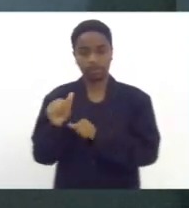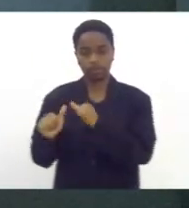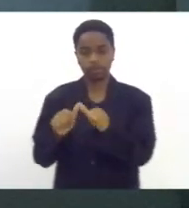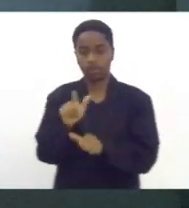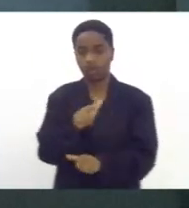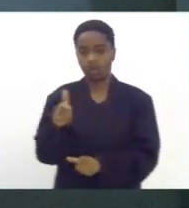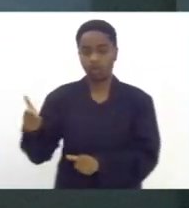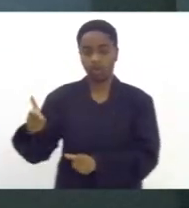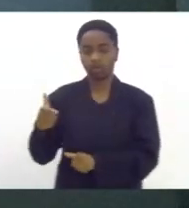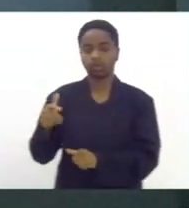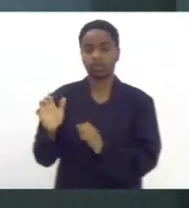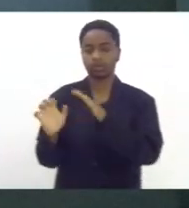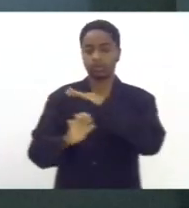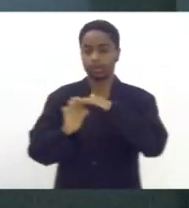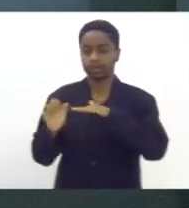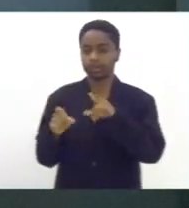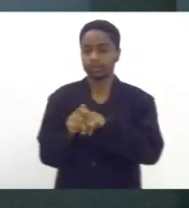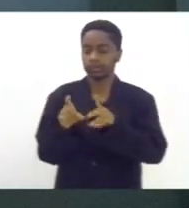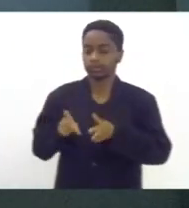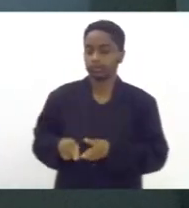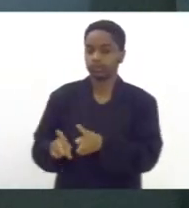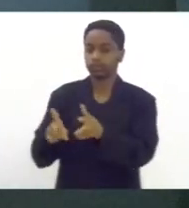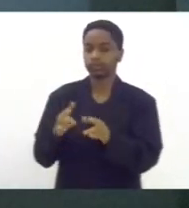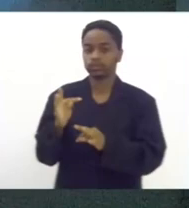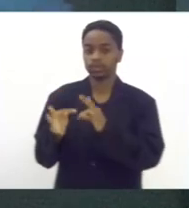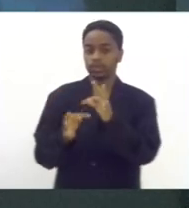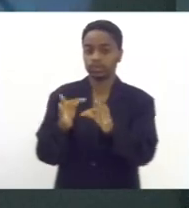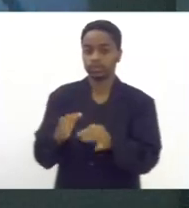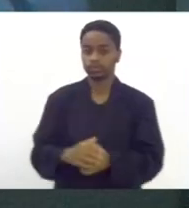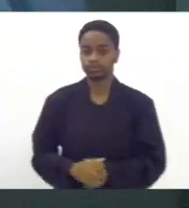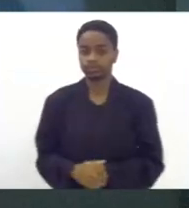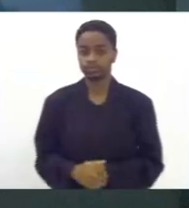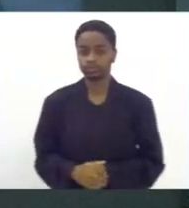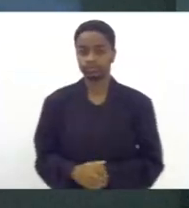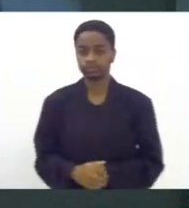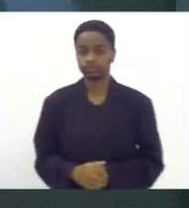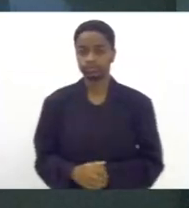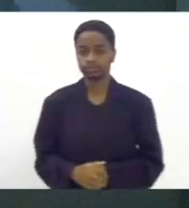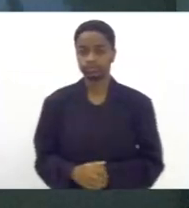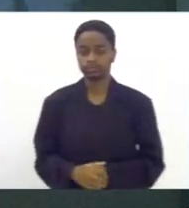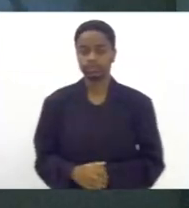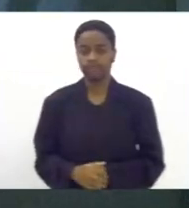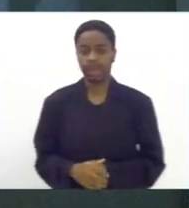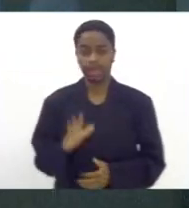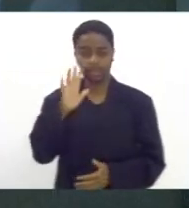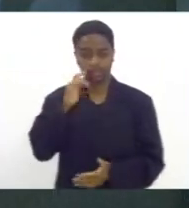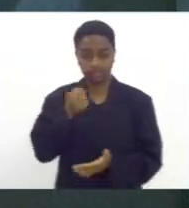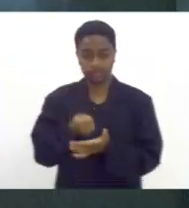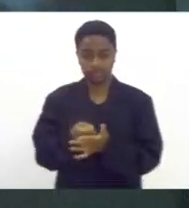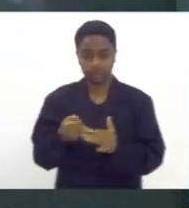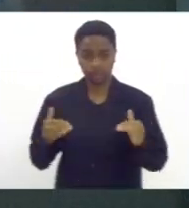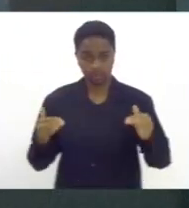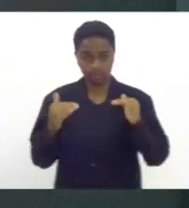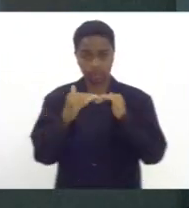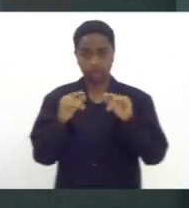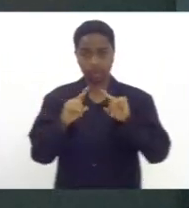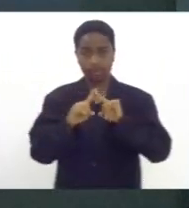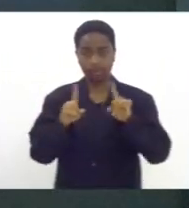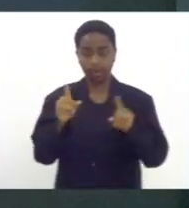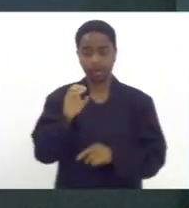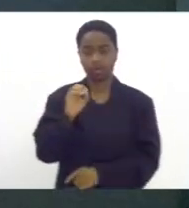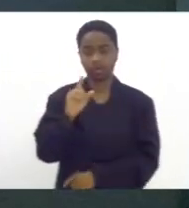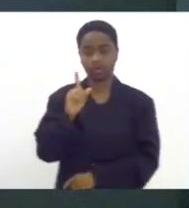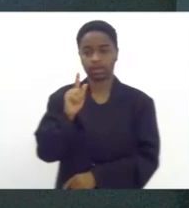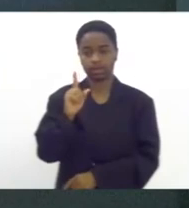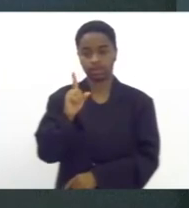consigam permanecer e continuar o tratamento apesar da decisão favorável a Odara está preocupada